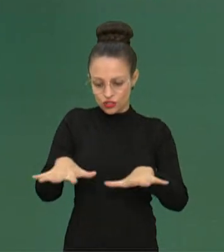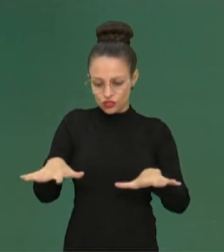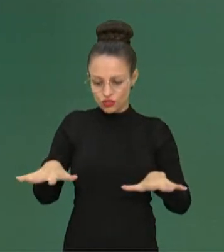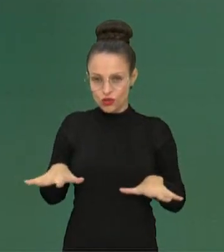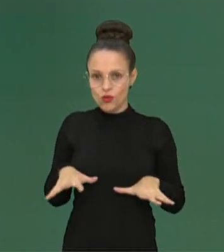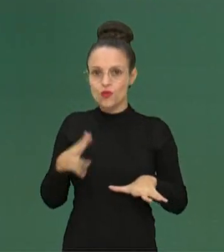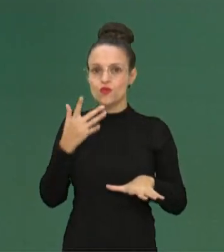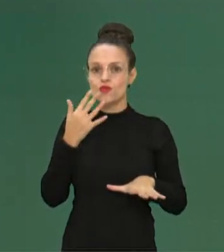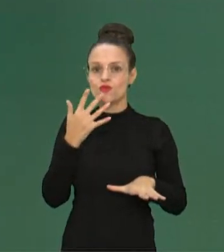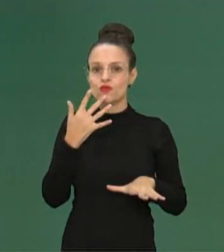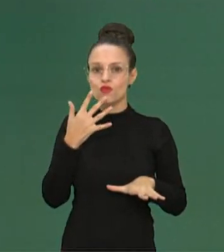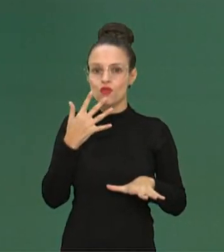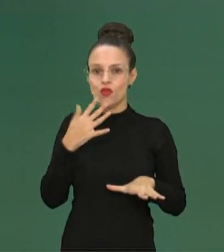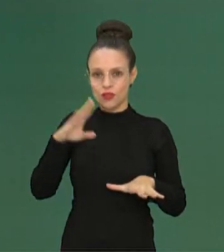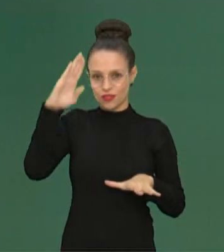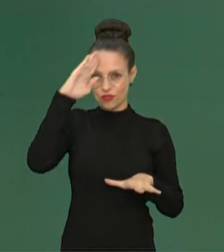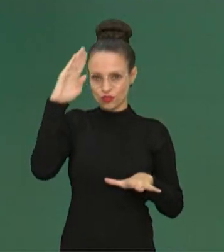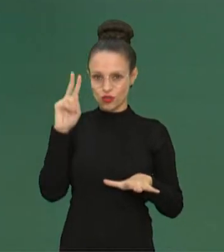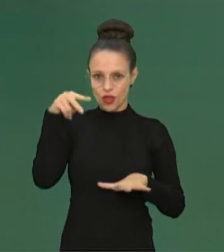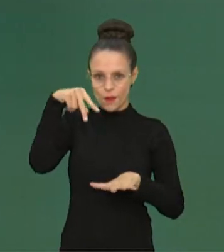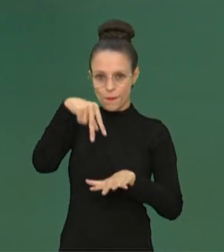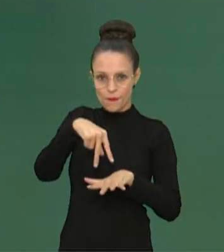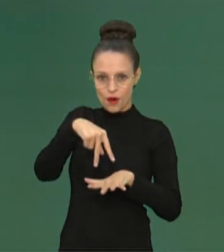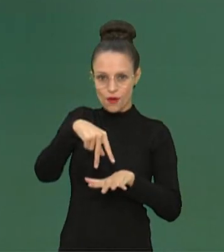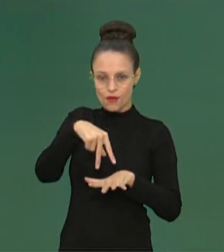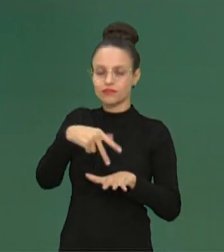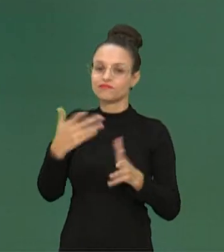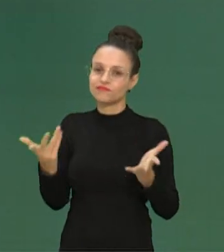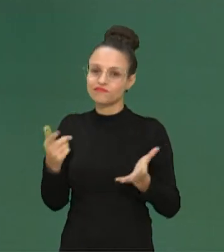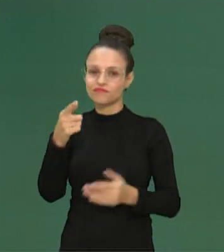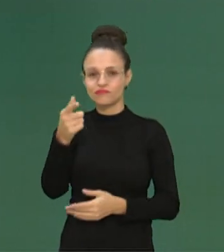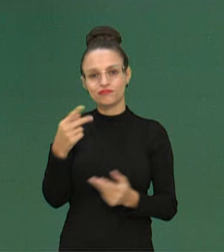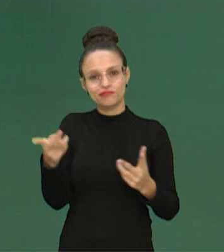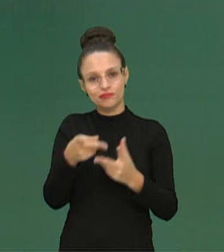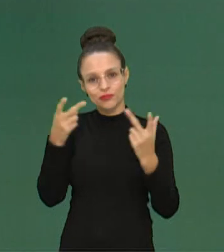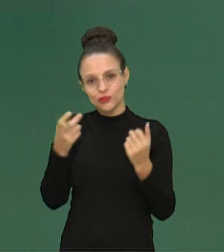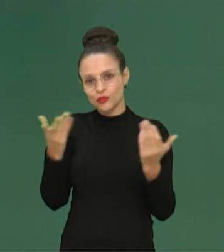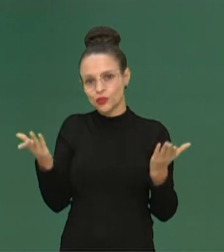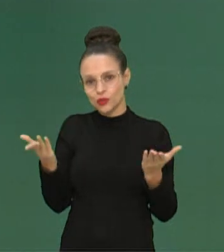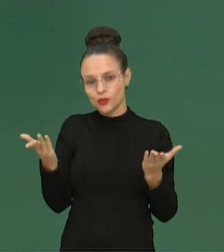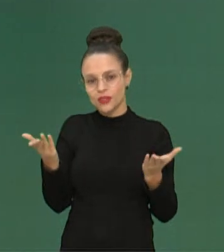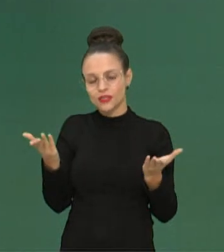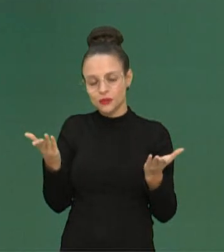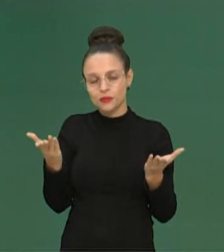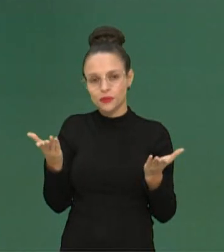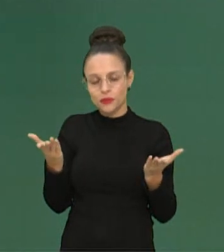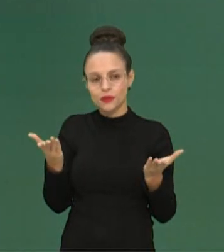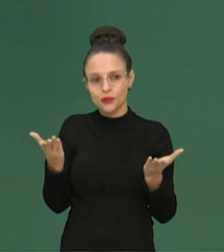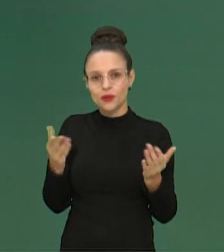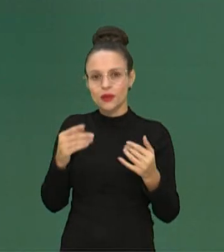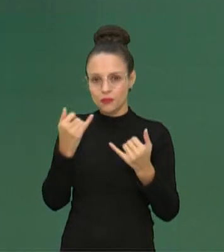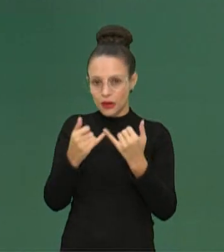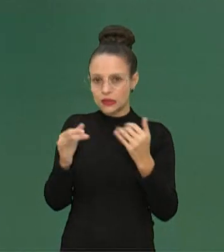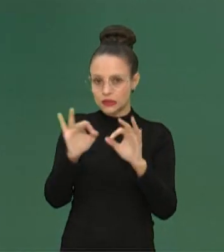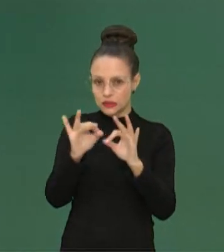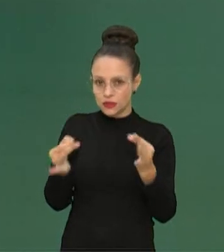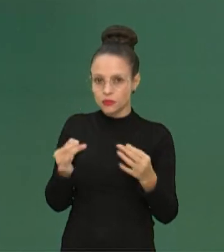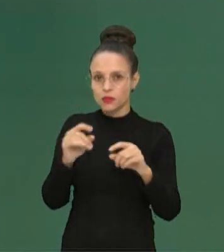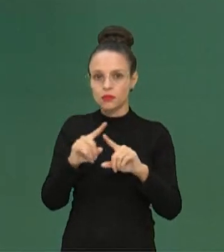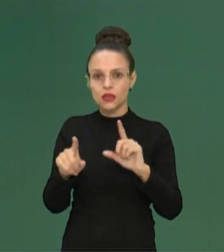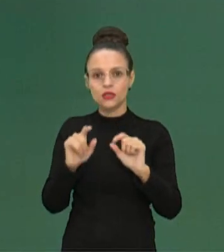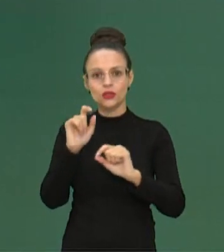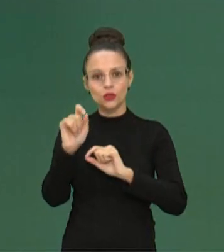cores onde o soldado pisava, você não conseguiu marcar o País Basco. Parece que é simples isso,